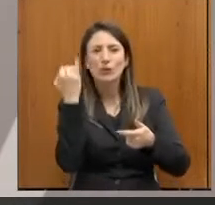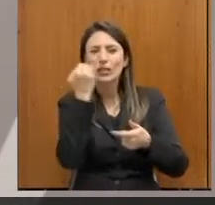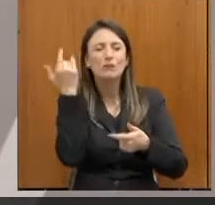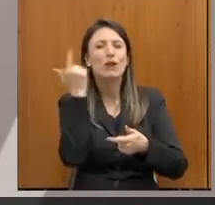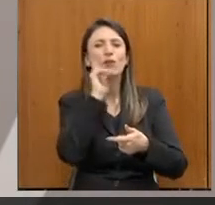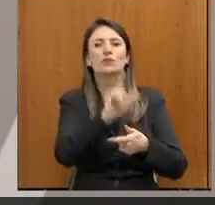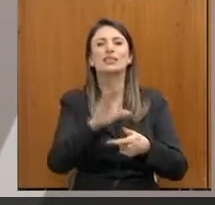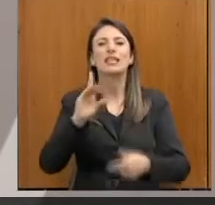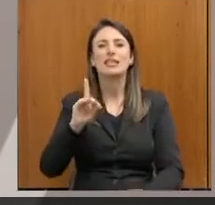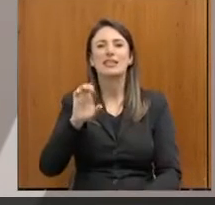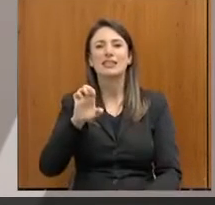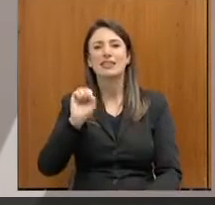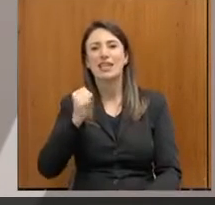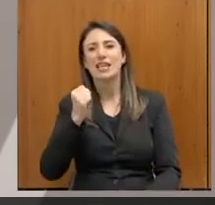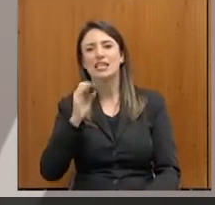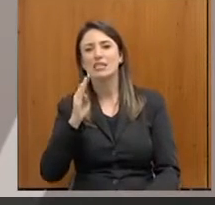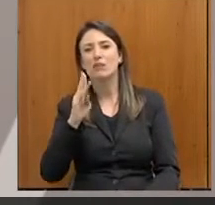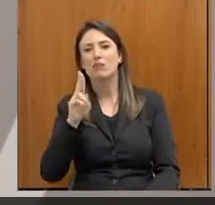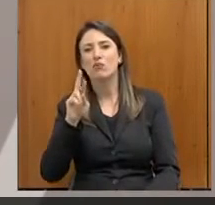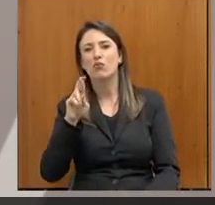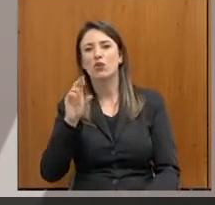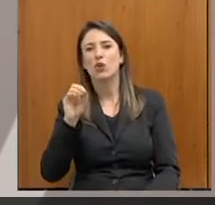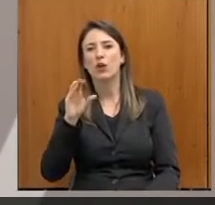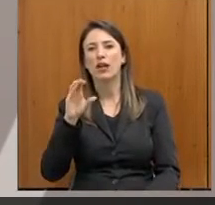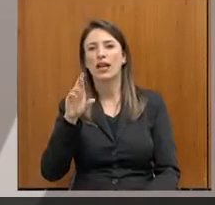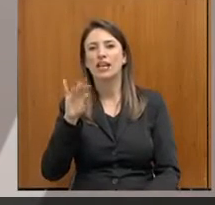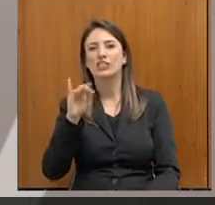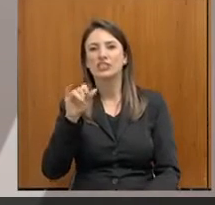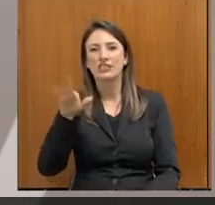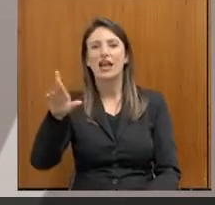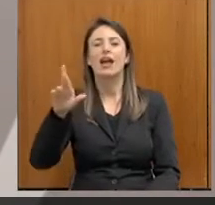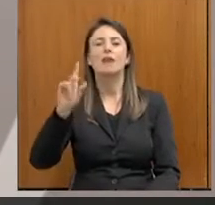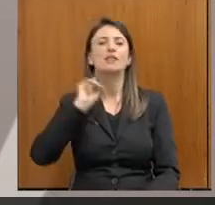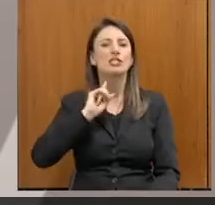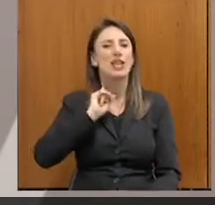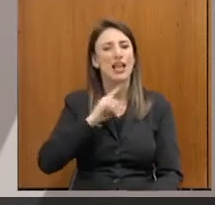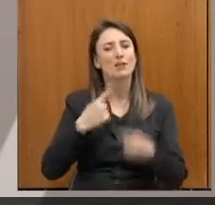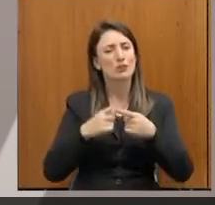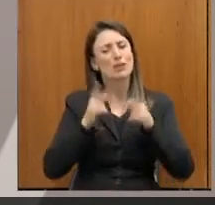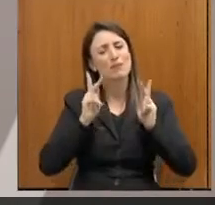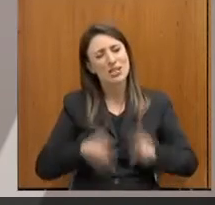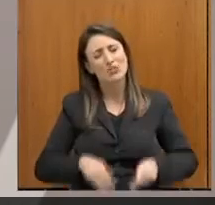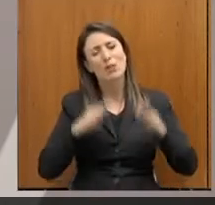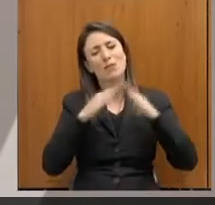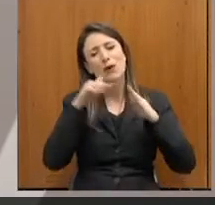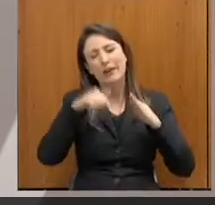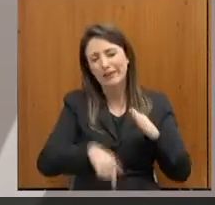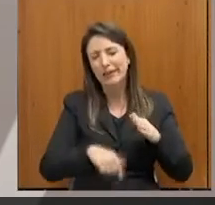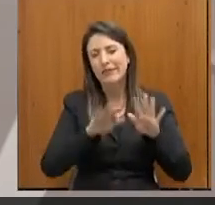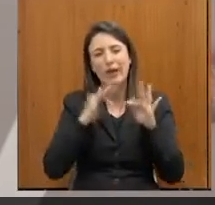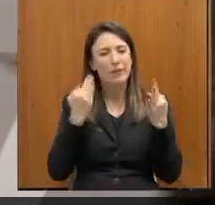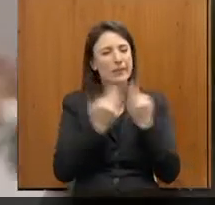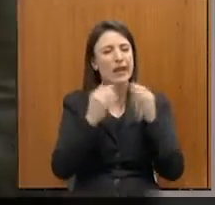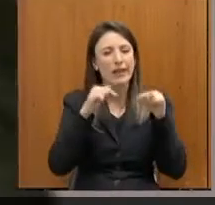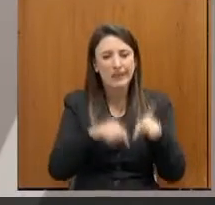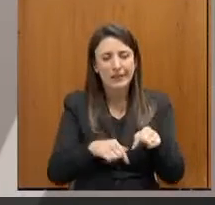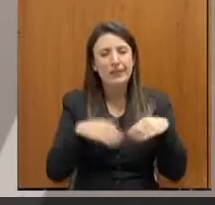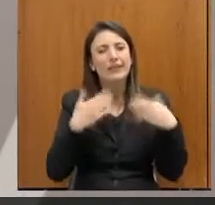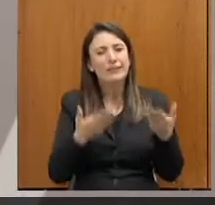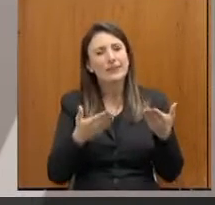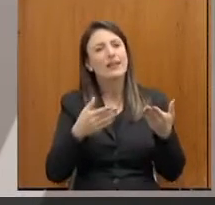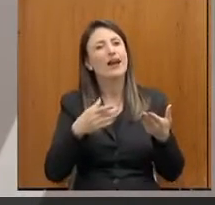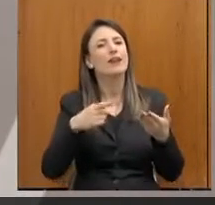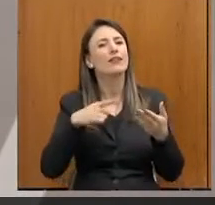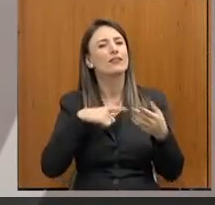simplificar a vida de quem já mora aqui tem seus laços aqui sua família que e que vai ter a chance de tirar